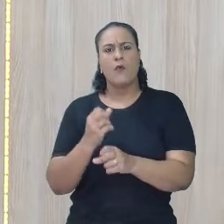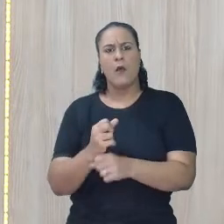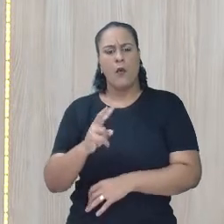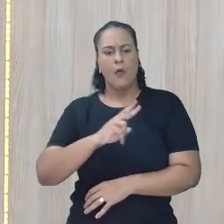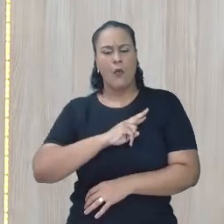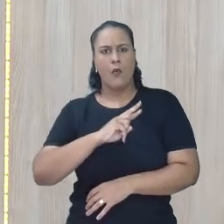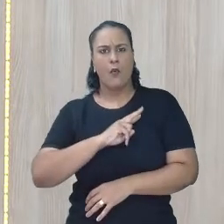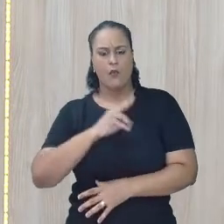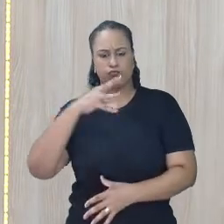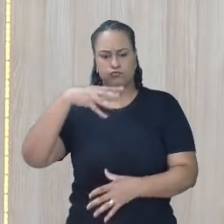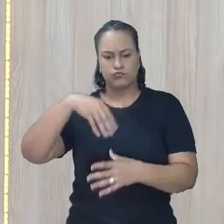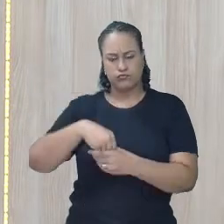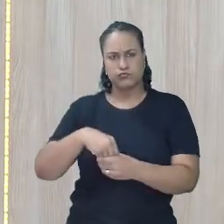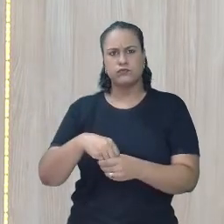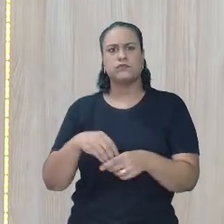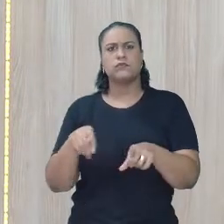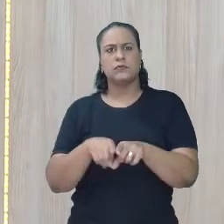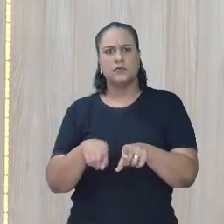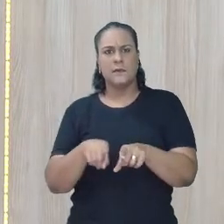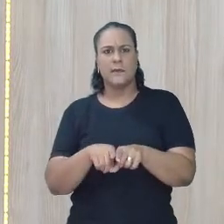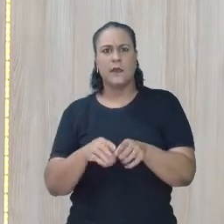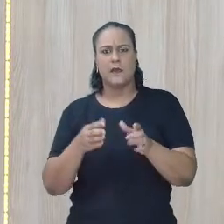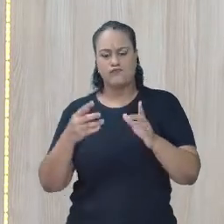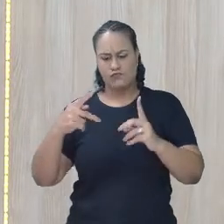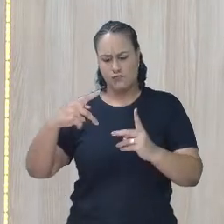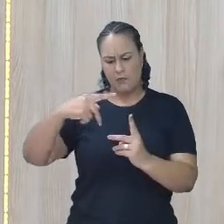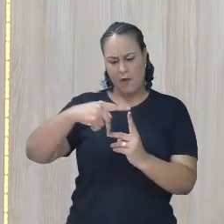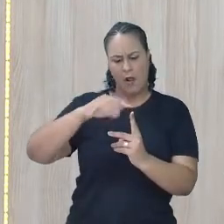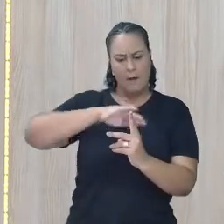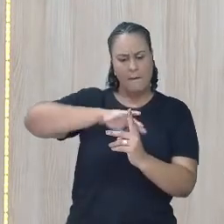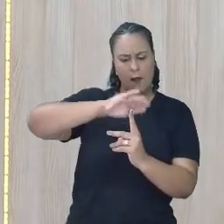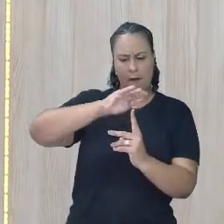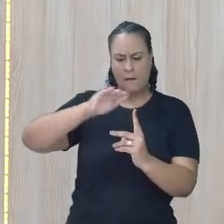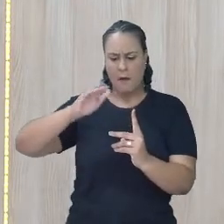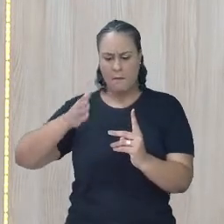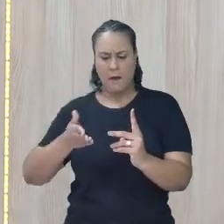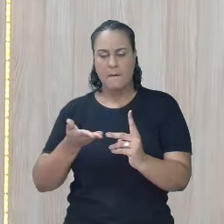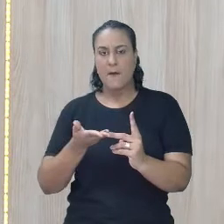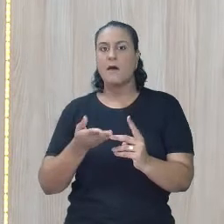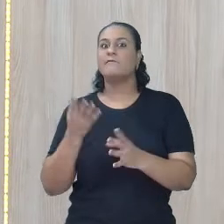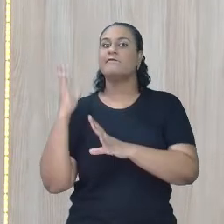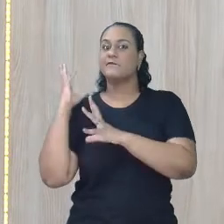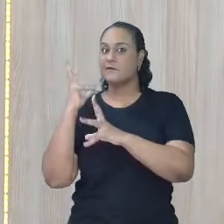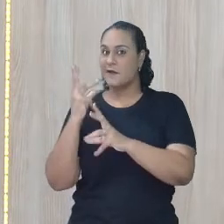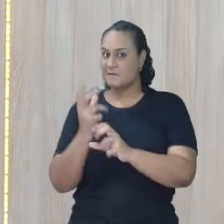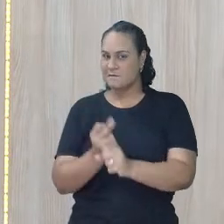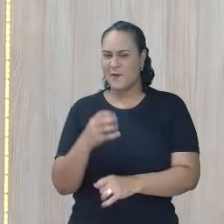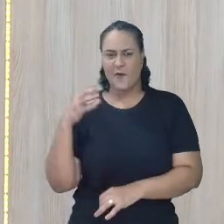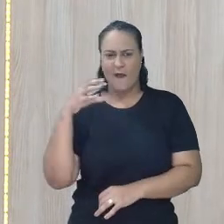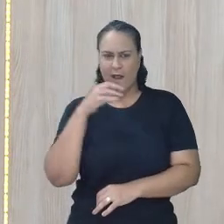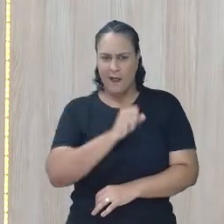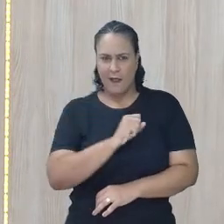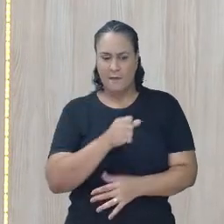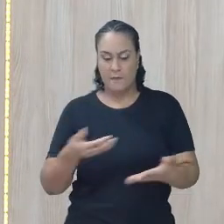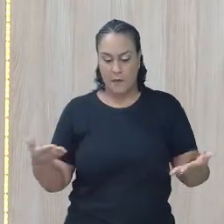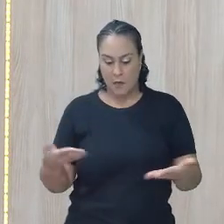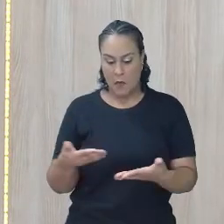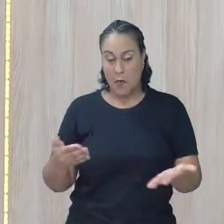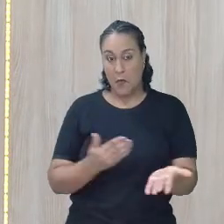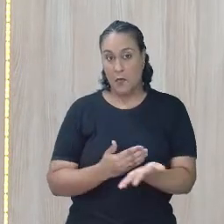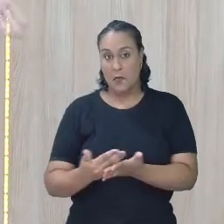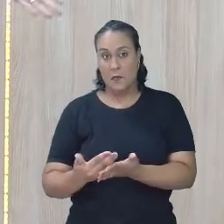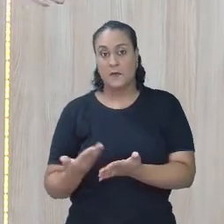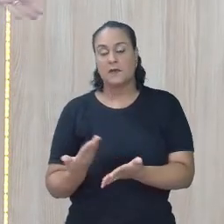de posição, né? De faces opostas e tal. A gente vai fazer uma revisão breve agora no comecinho da aula, para você pegar o